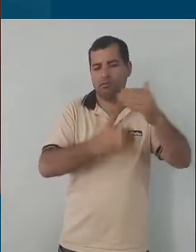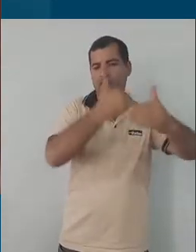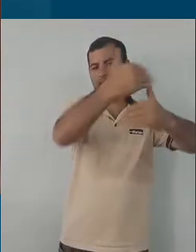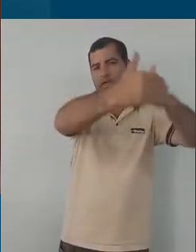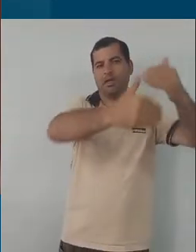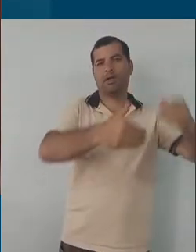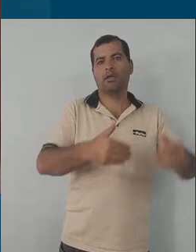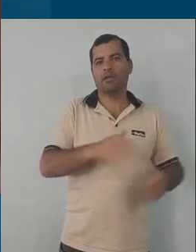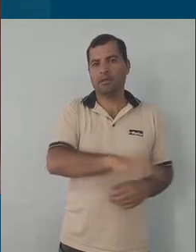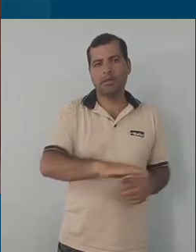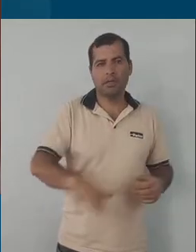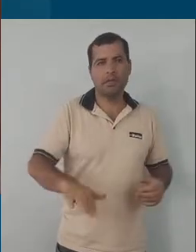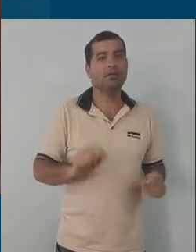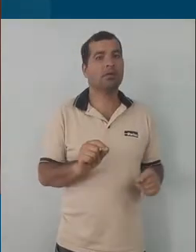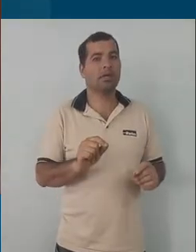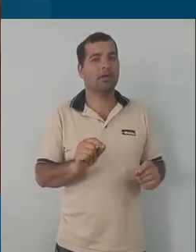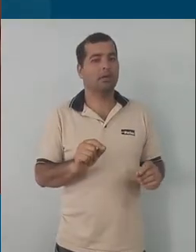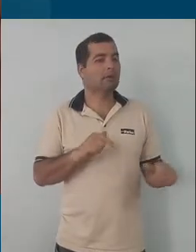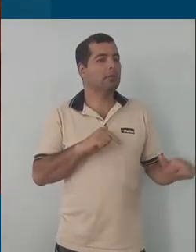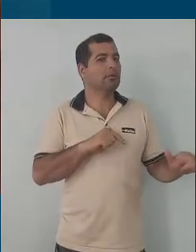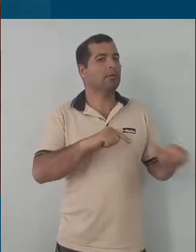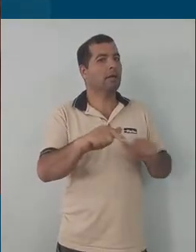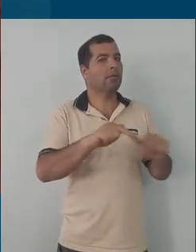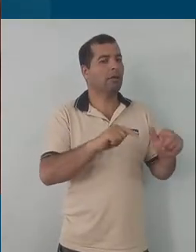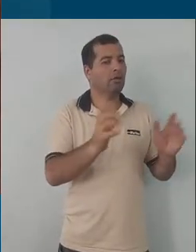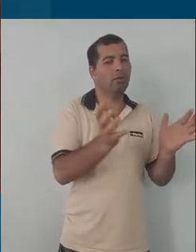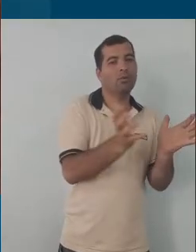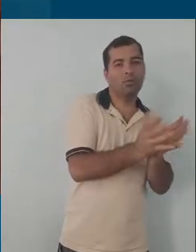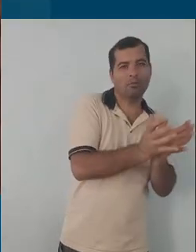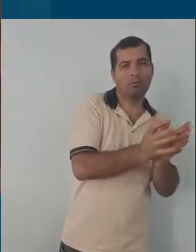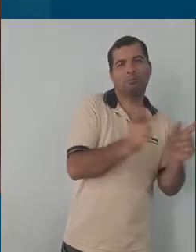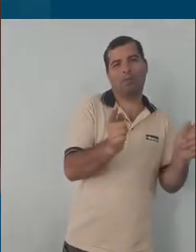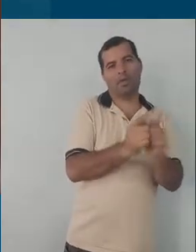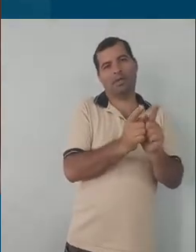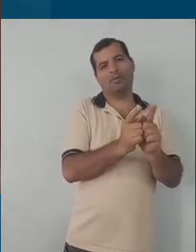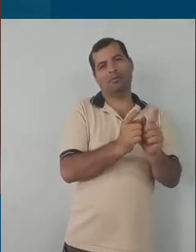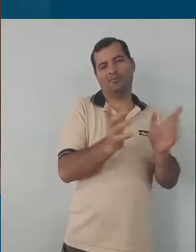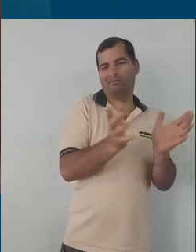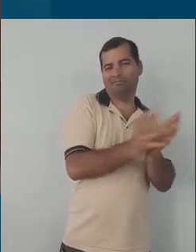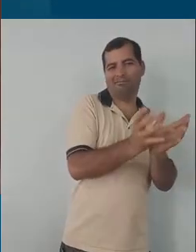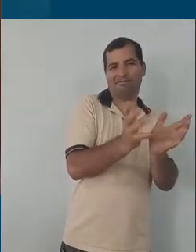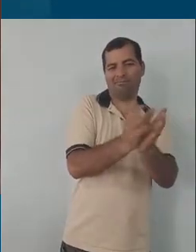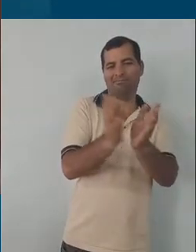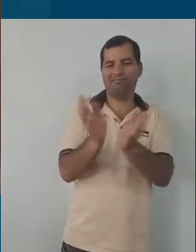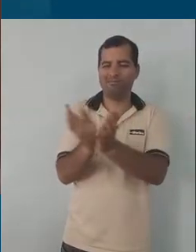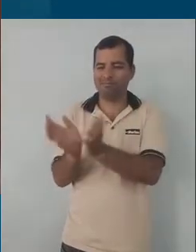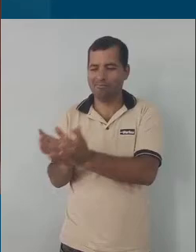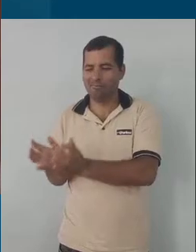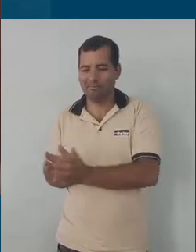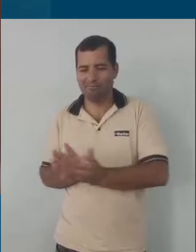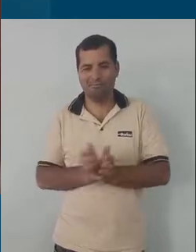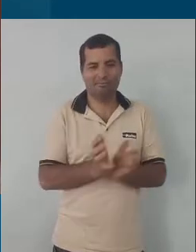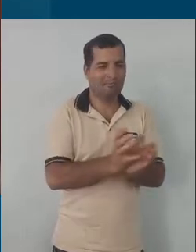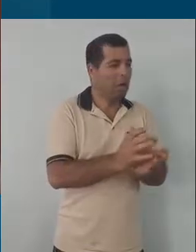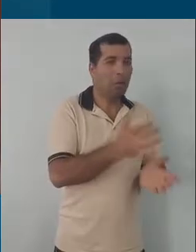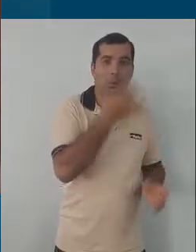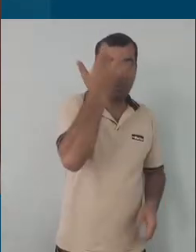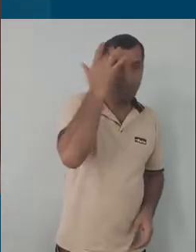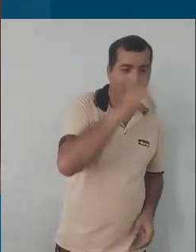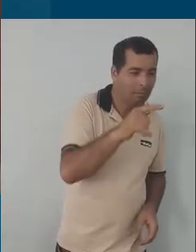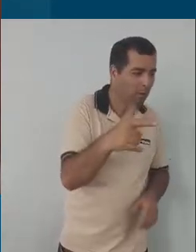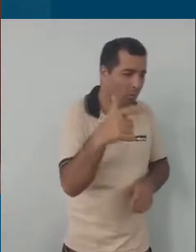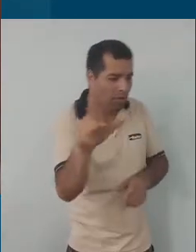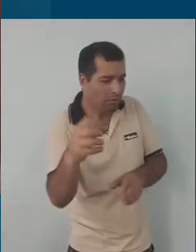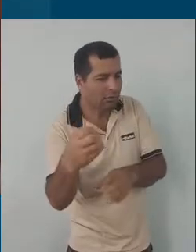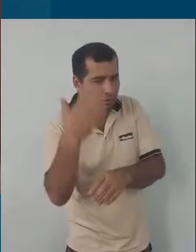do que trabalho em pequenos grupos, onde quem sabe ensina quem não sabe, ajuda